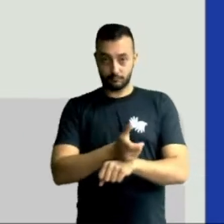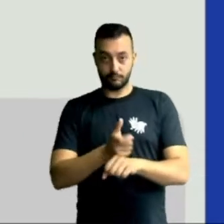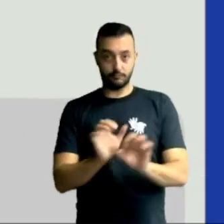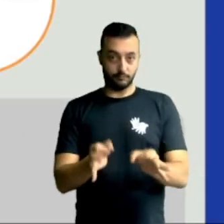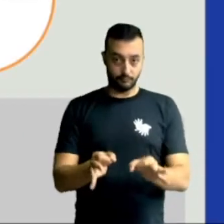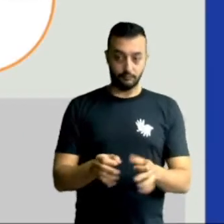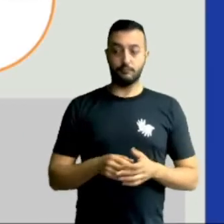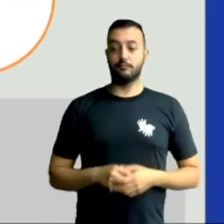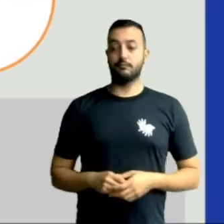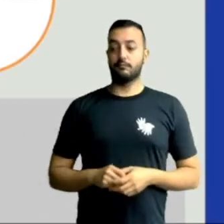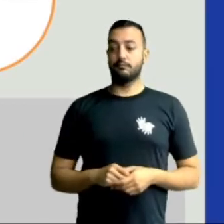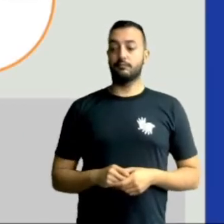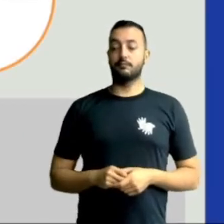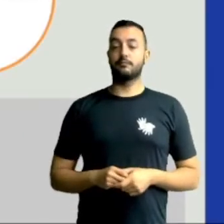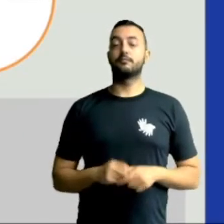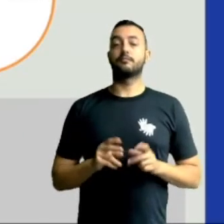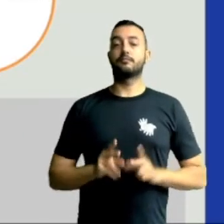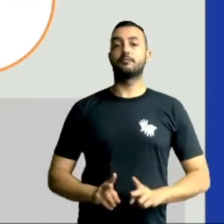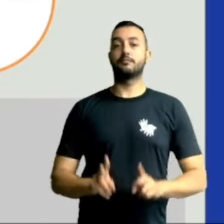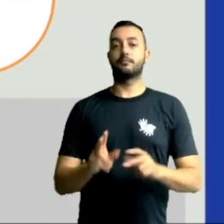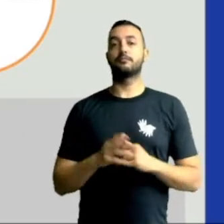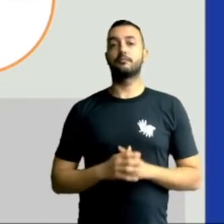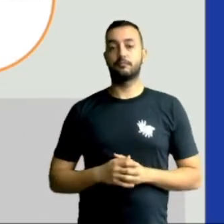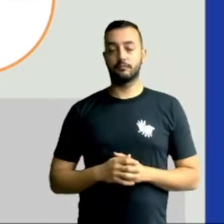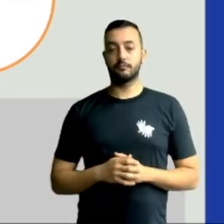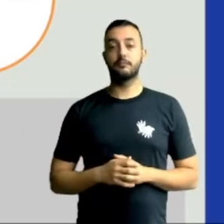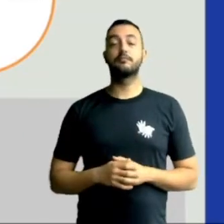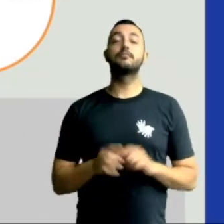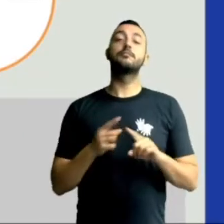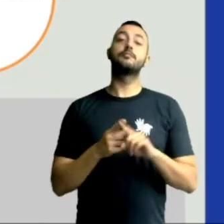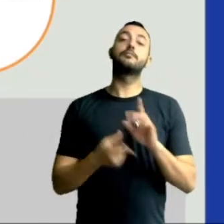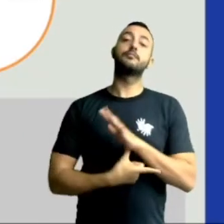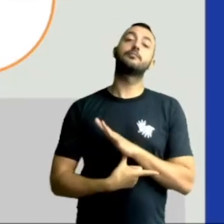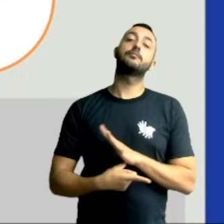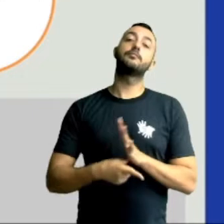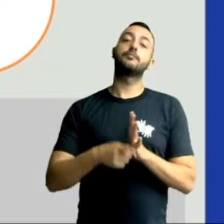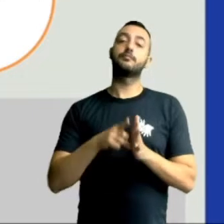tá certo? Então vamos lá. Só que antes de a gente